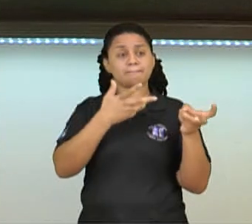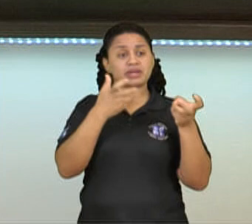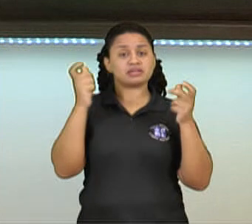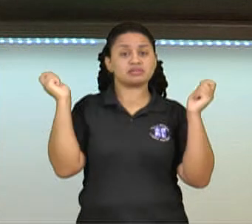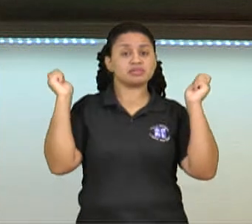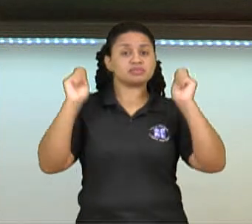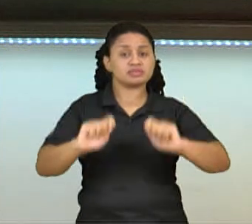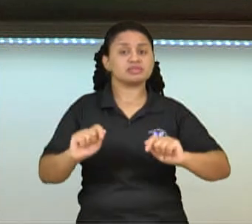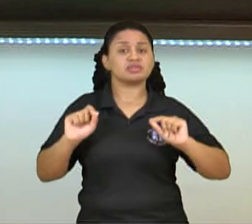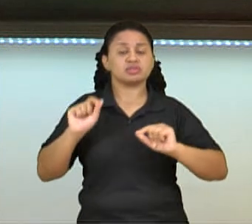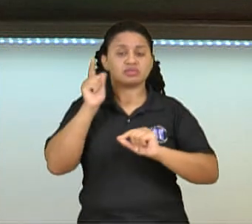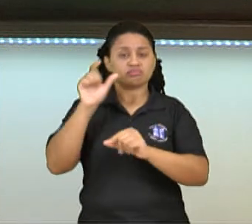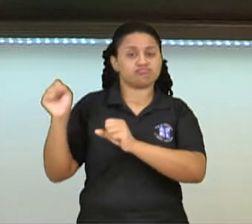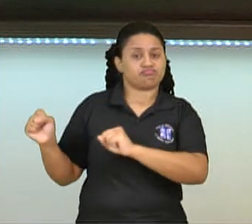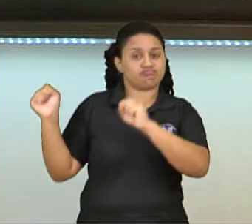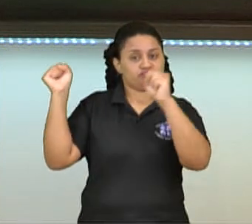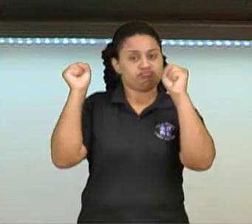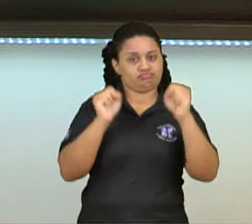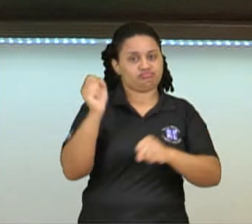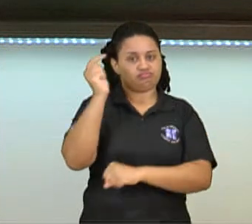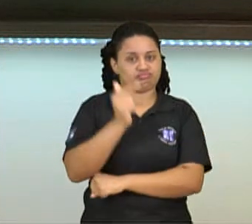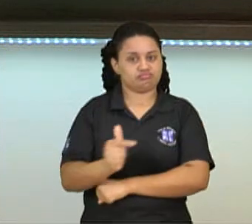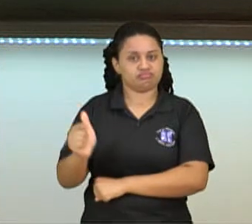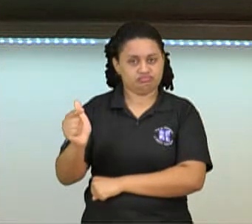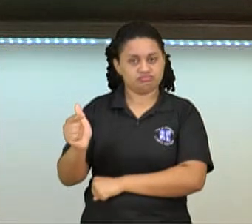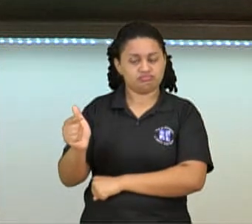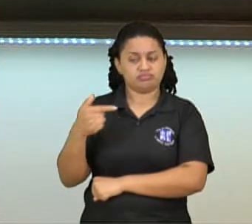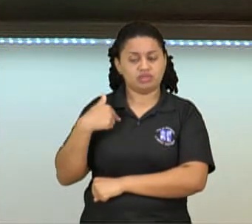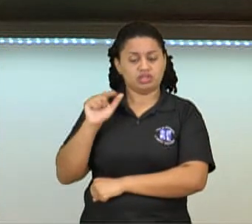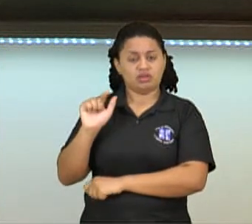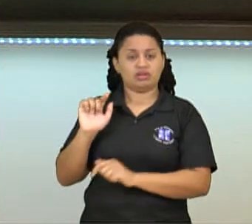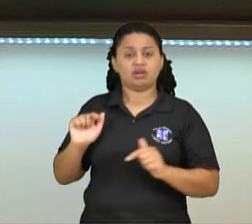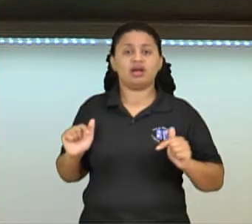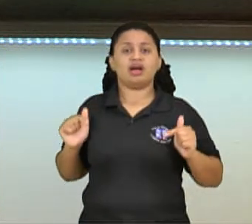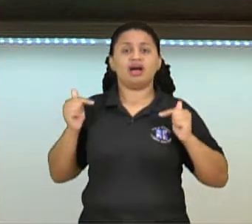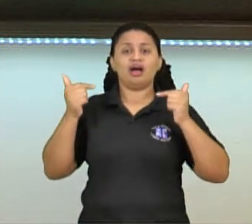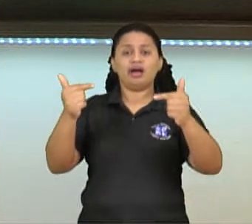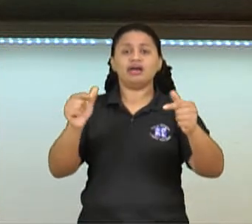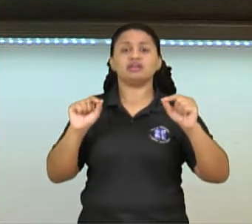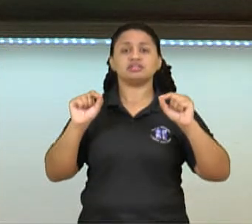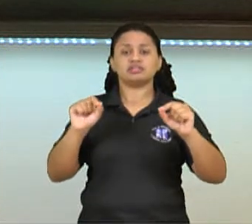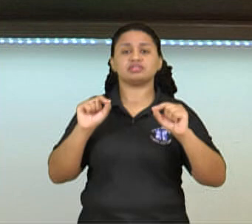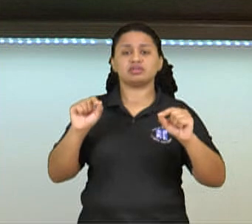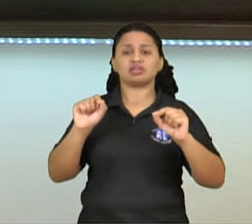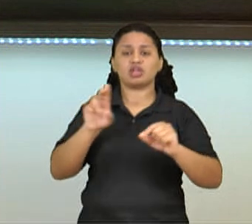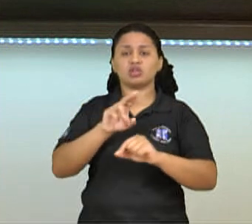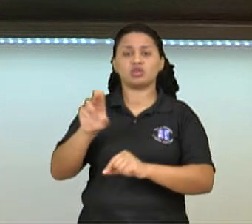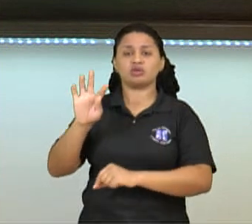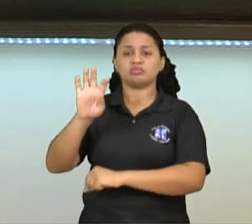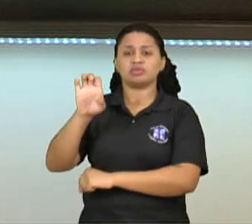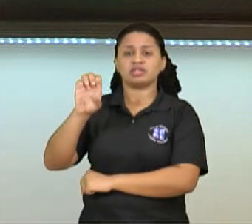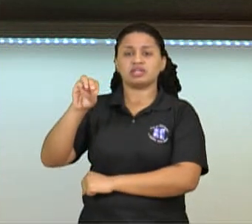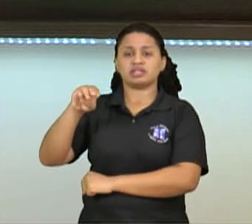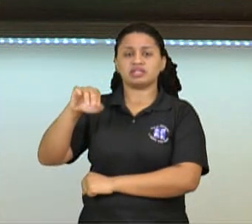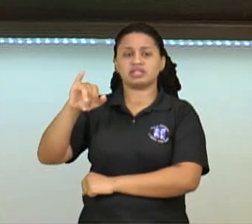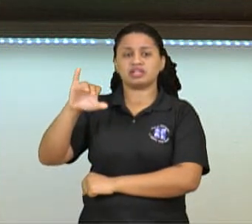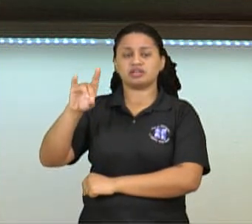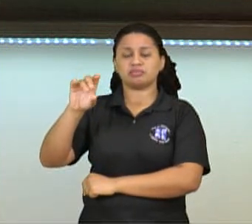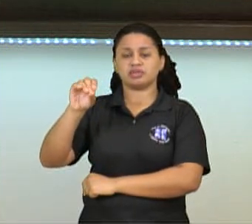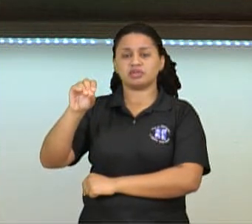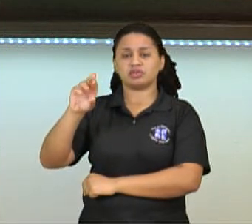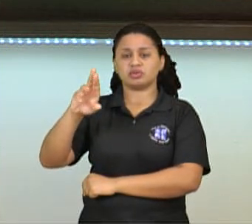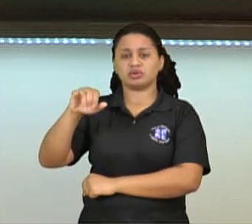de tomarem o poder novamente, com a chamada reação termidoriana. O que é essa